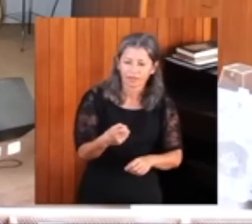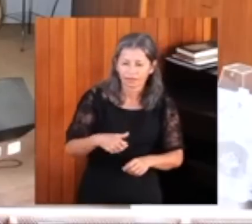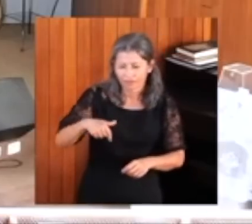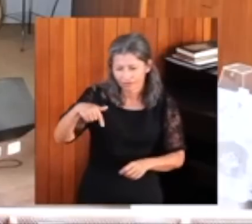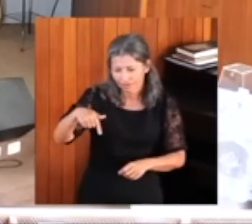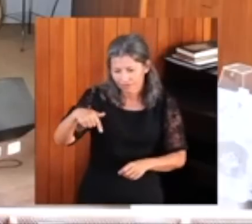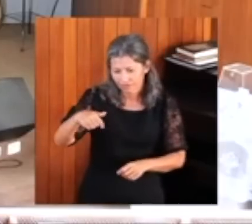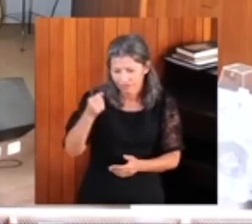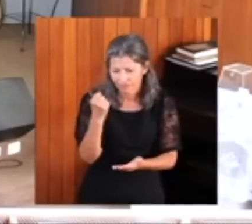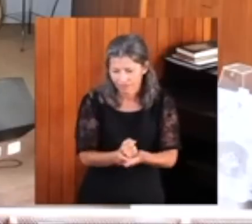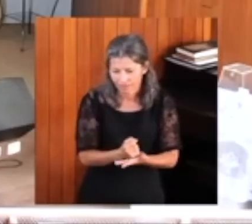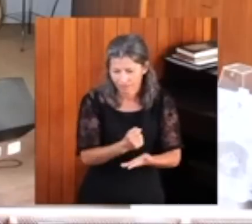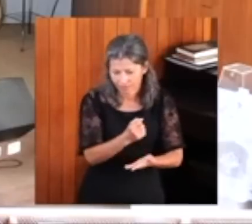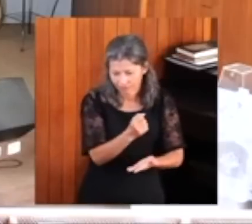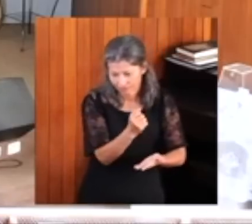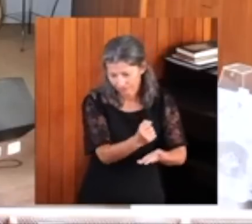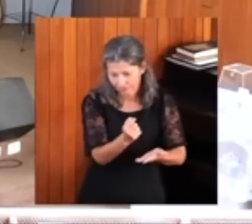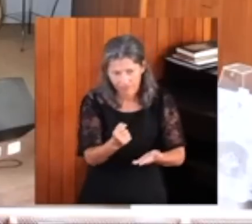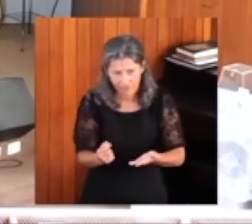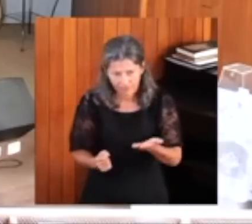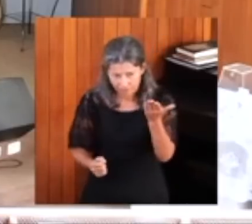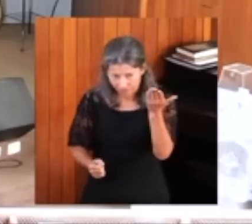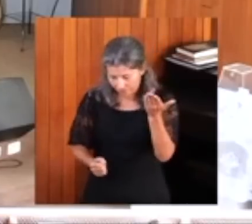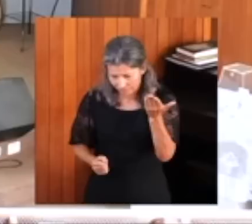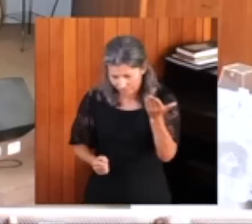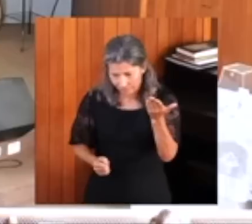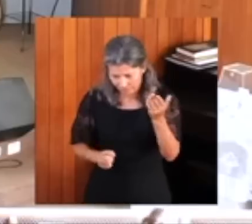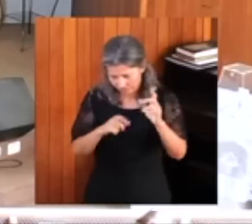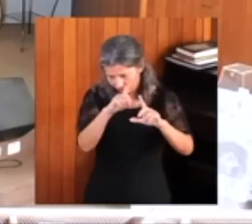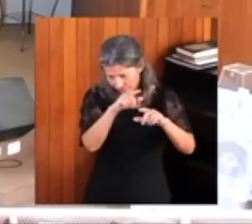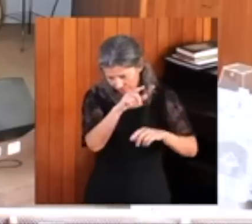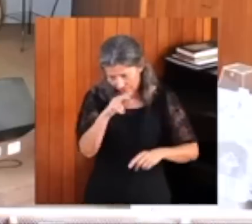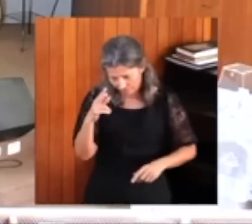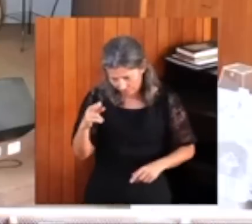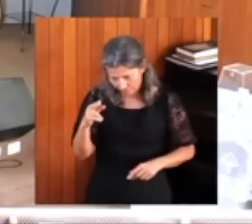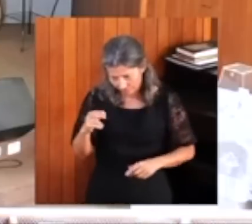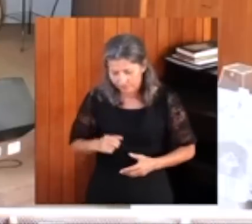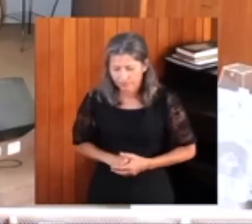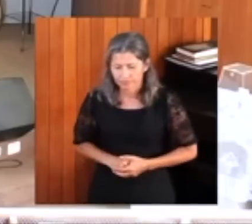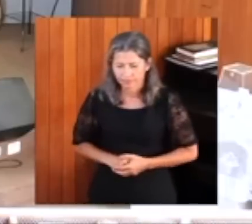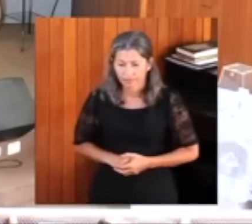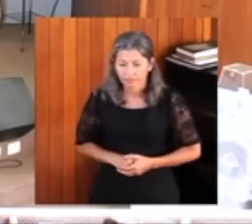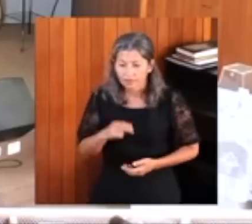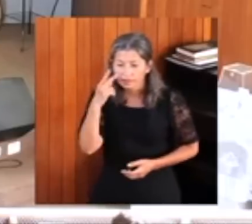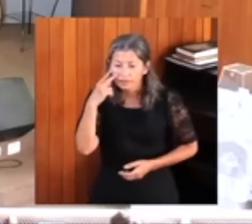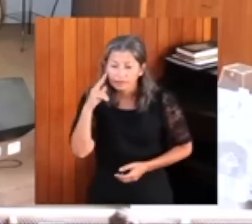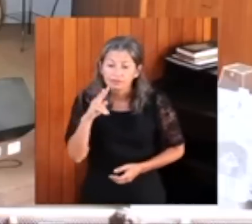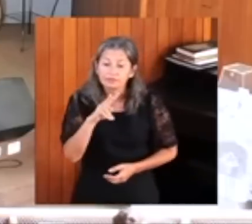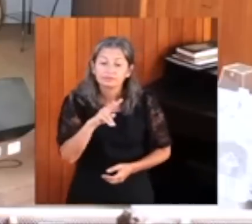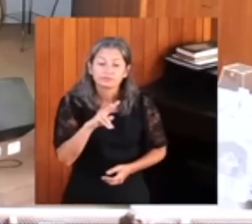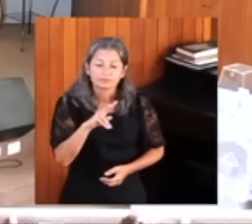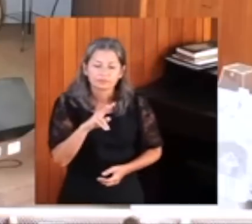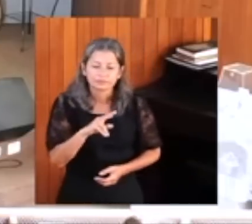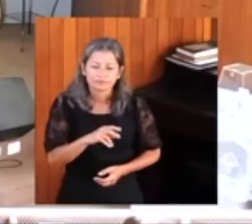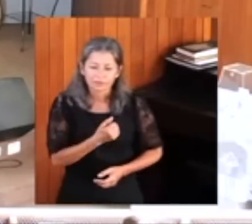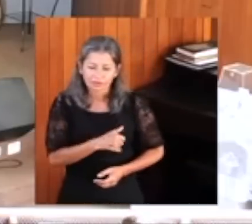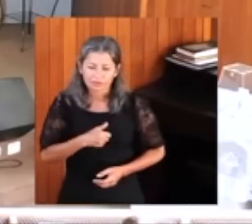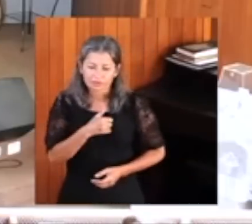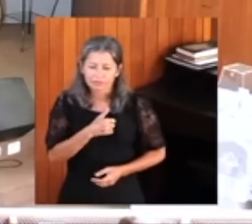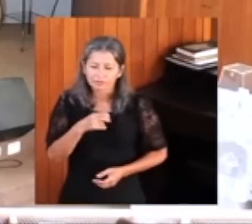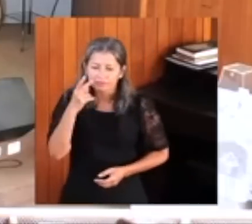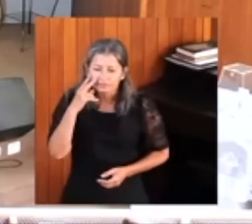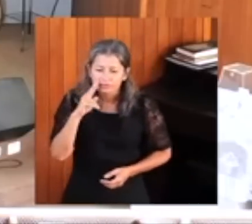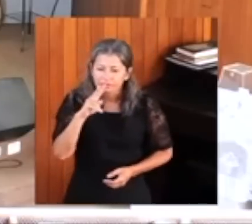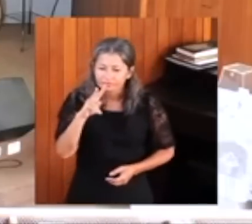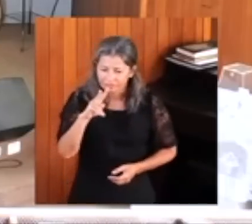arco, e foi-lhe dada uma coroa. Coroa aqui a palavra é Stephanos, no grego. Não é coroa aquela de ouro de um rei, é a